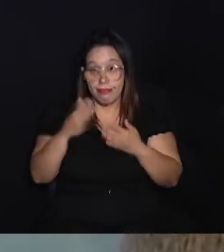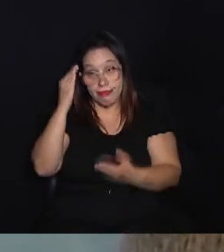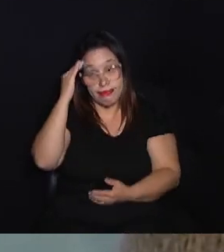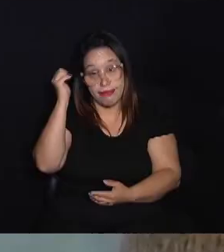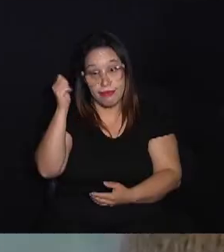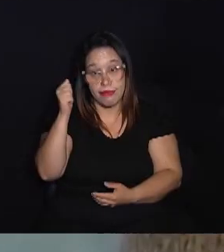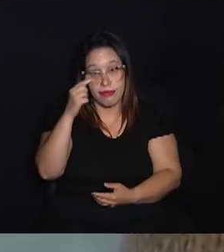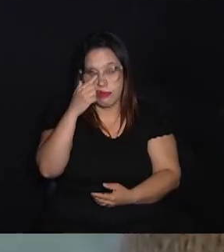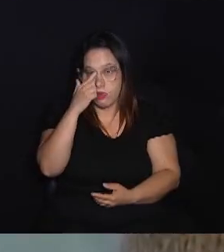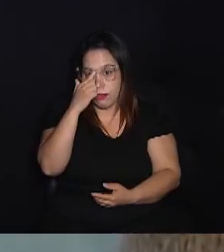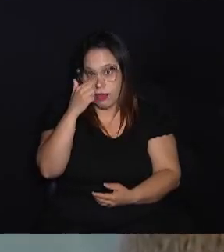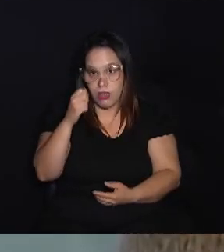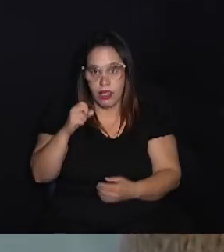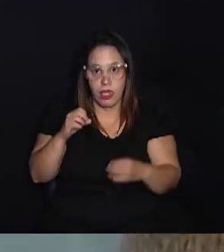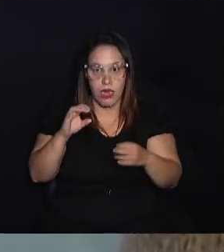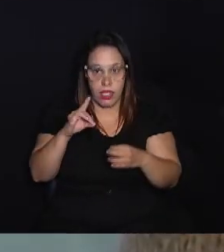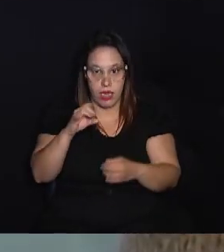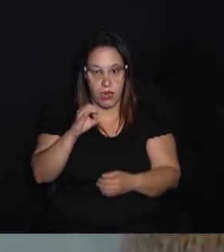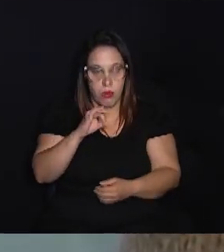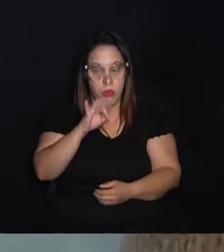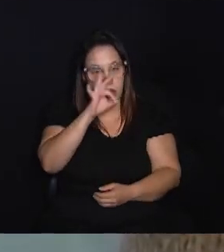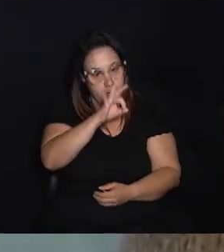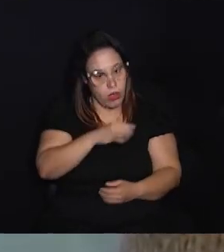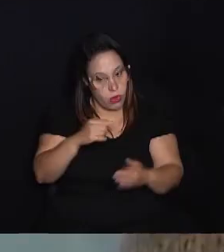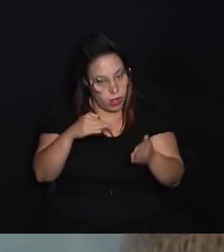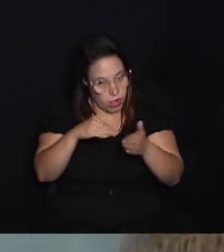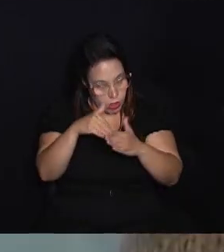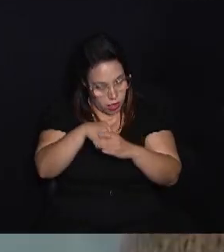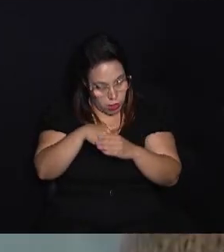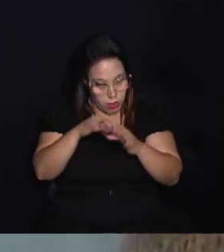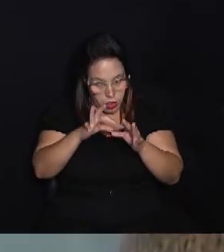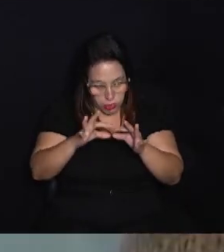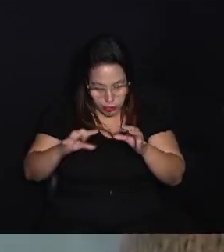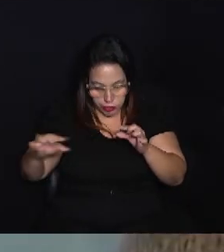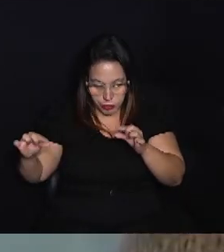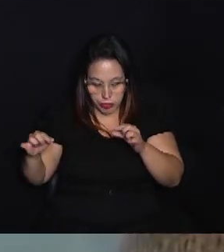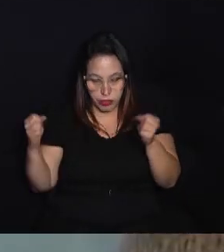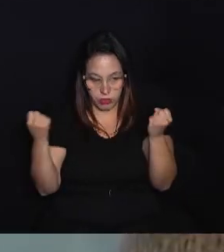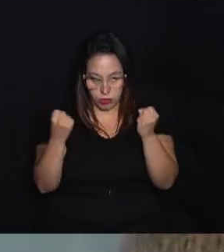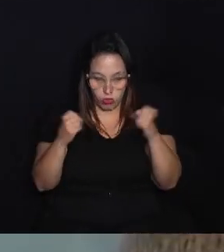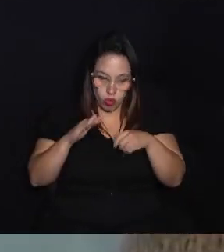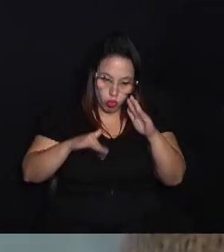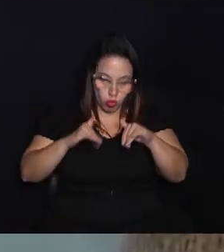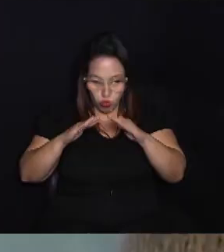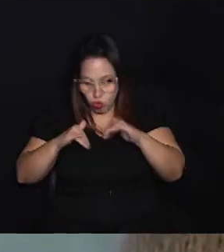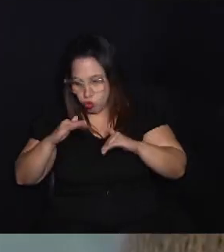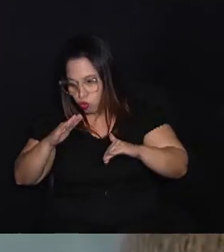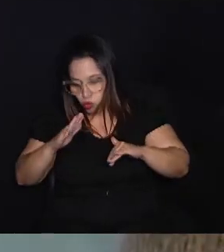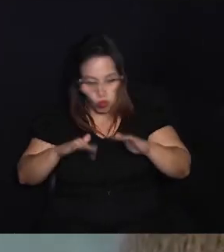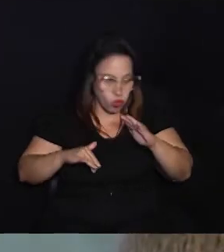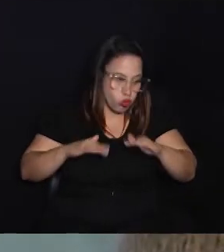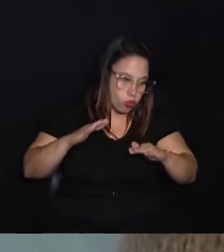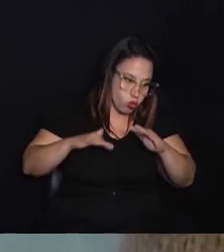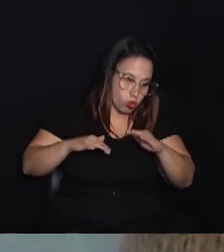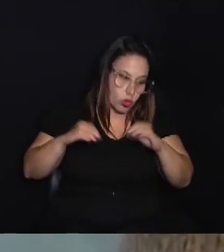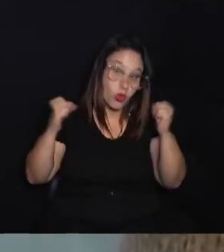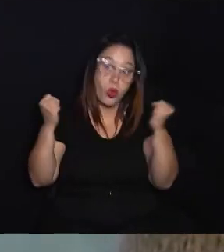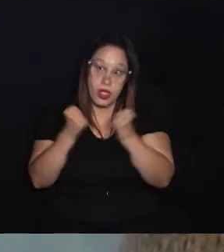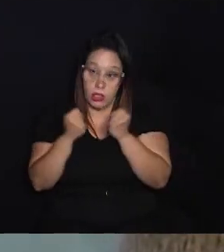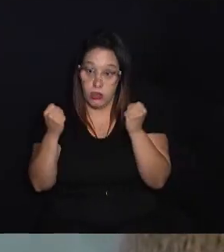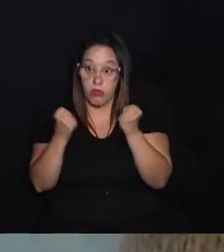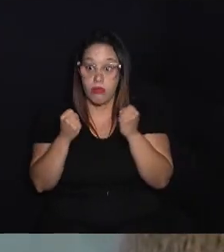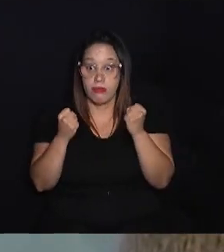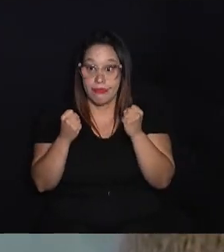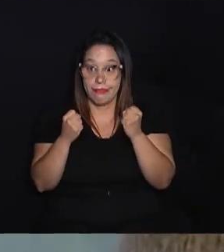ele não vai poder ficar 100% do tempo ali dentro, ele precisa sair, ele precisa se exercitar um pouco mais, até porque o exercício